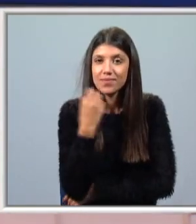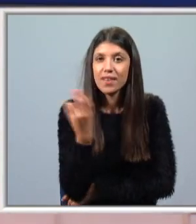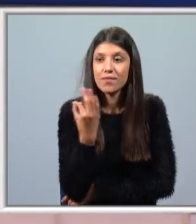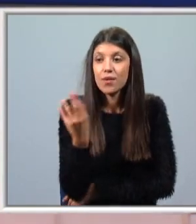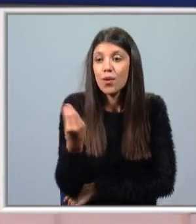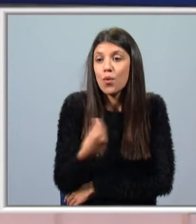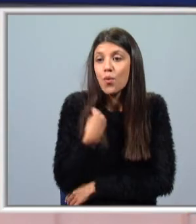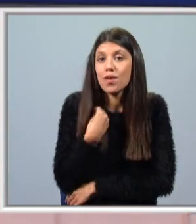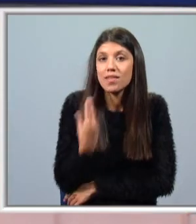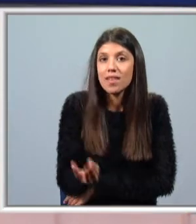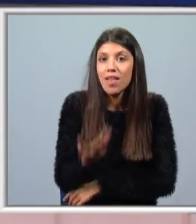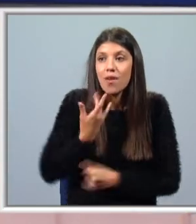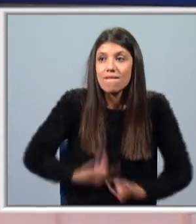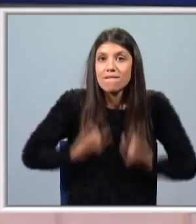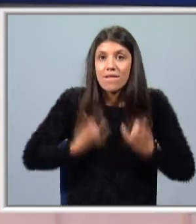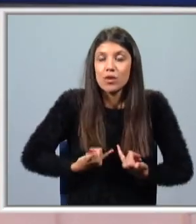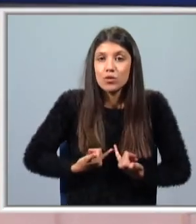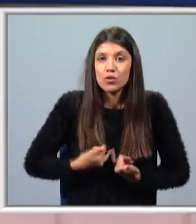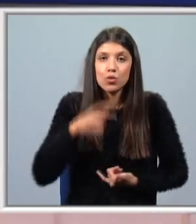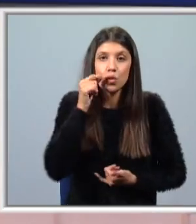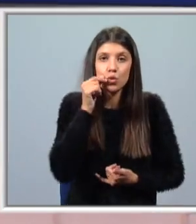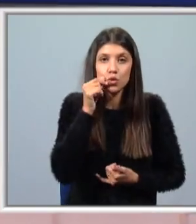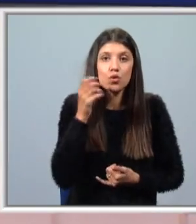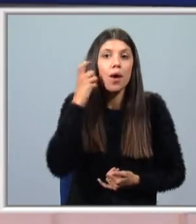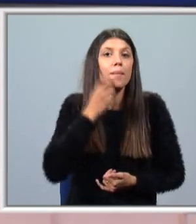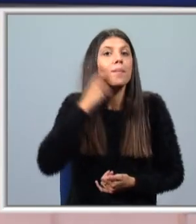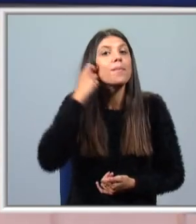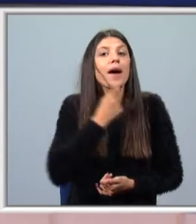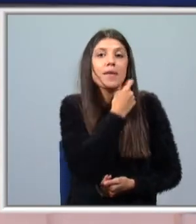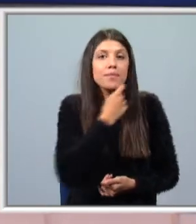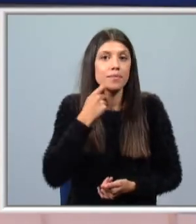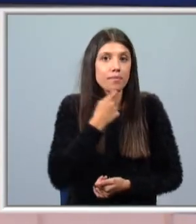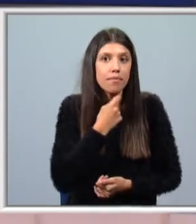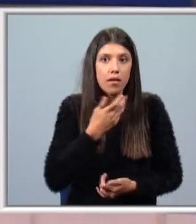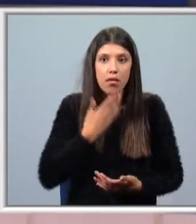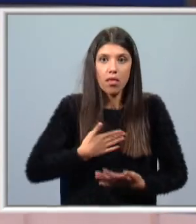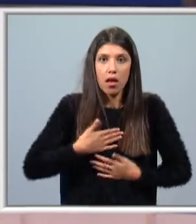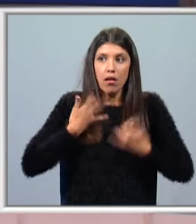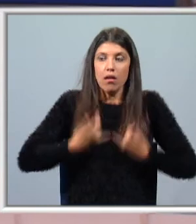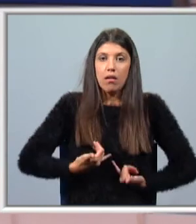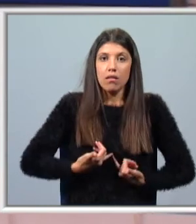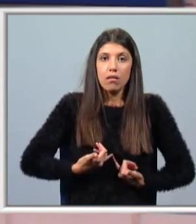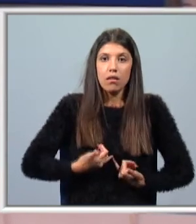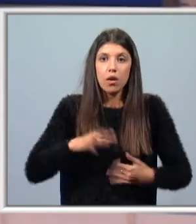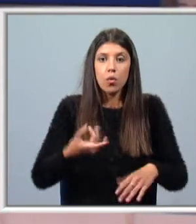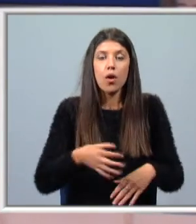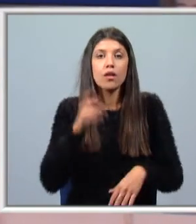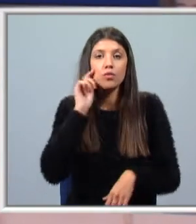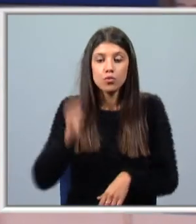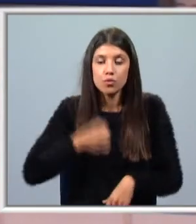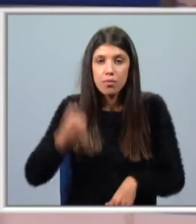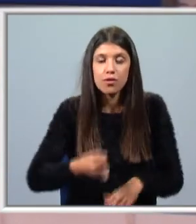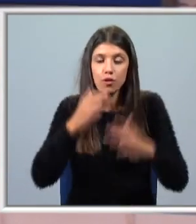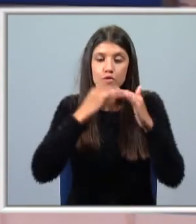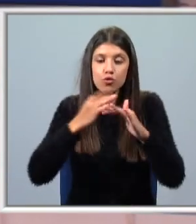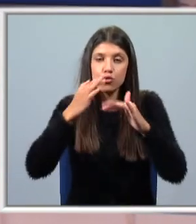Coitado, o susto que o barbeiro não deve ter apanhado quando começou a ouvir as gaitas dos pastores a tocar "O